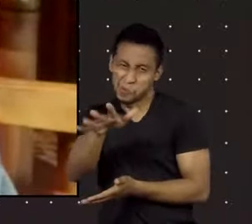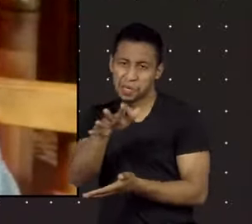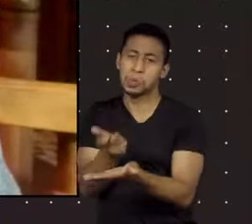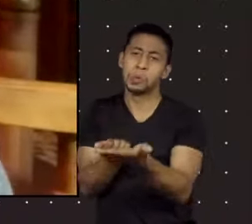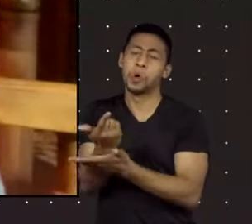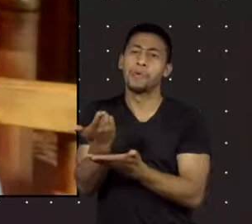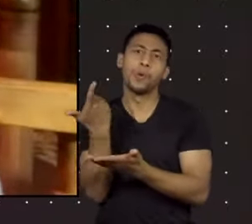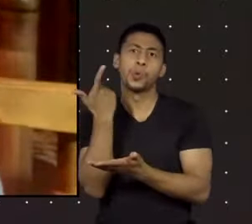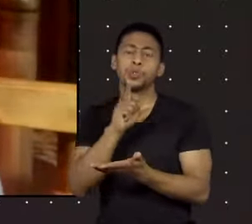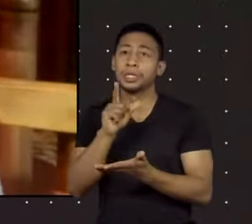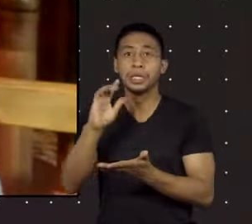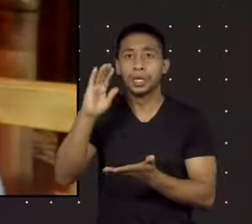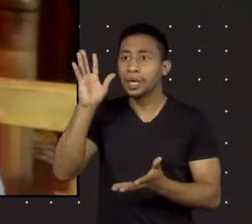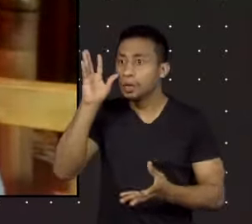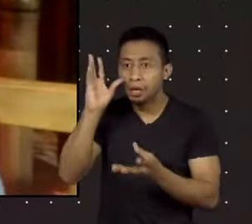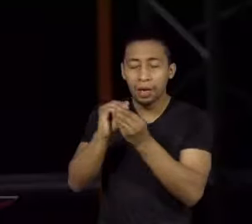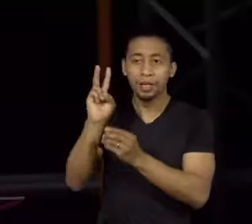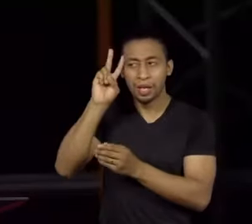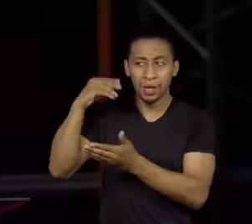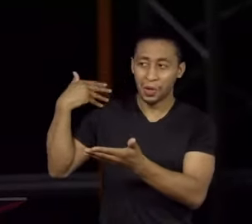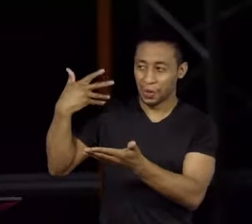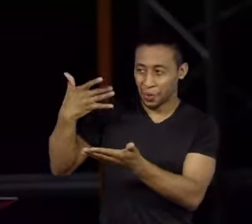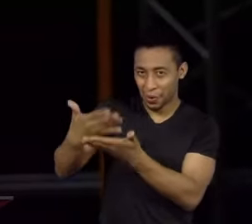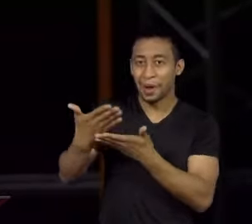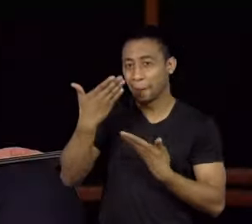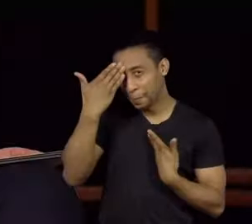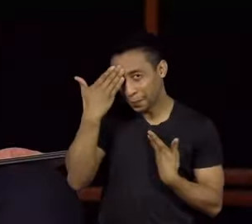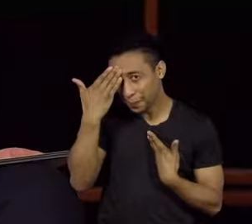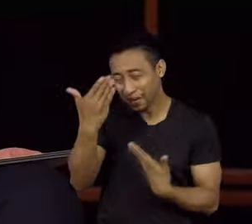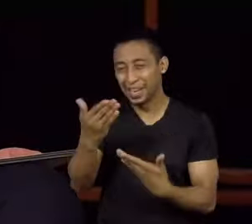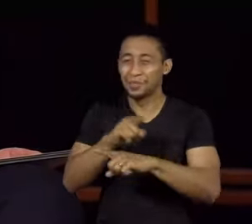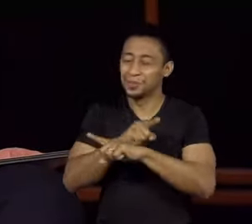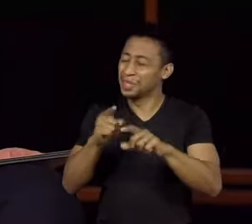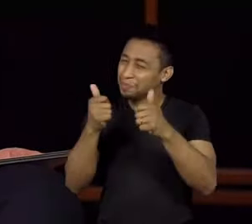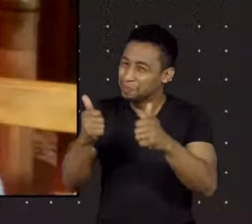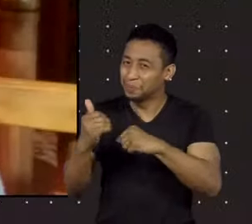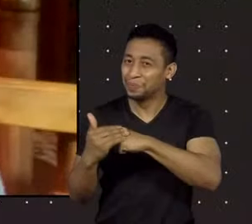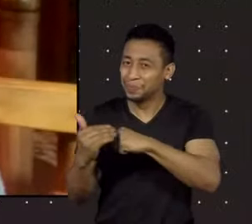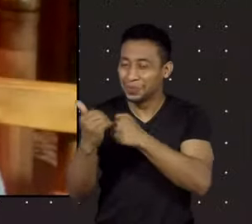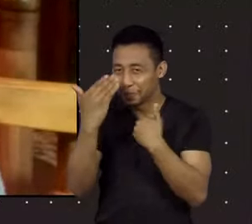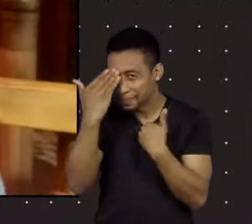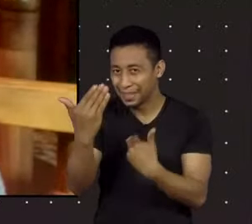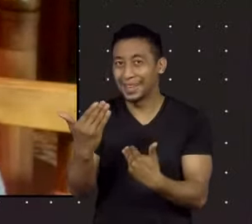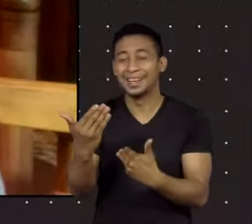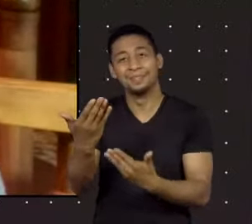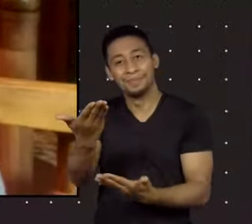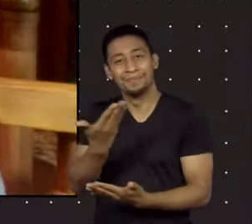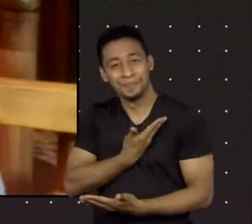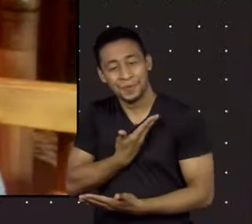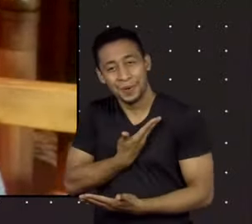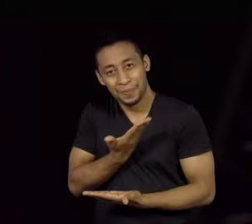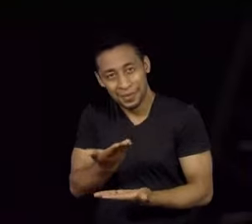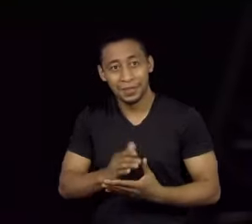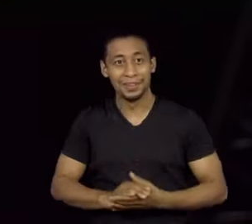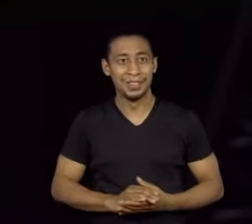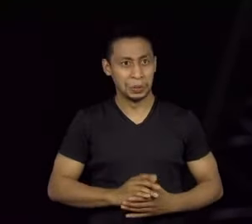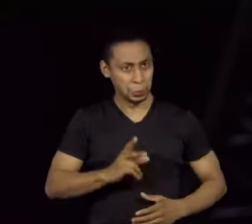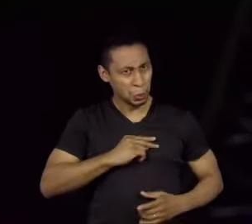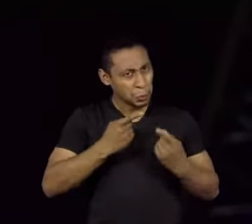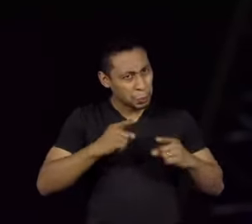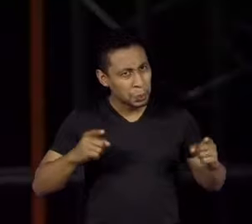essa loucura em casa. Muito obrigado, vocês foram gentilíssimos. Muito obrigado por tudo. Considere-me um amigo do programa. Você viu que, além de